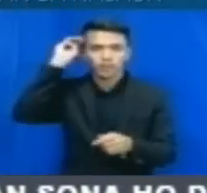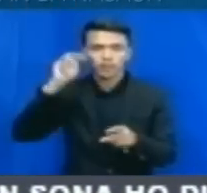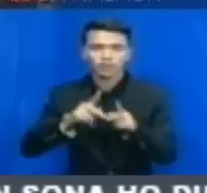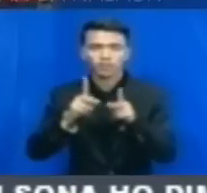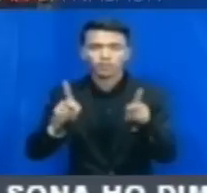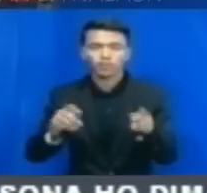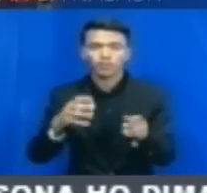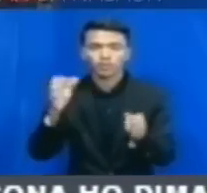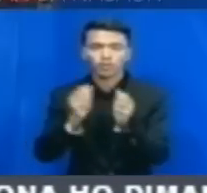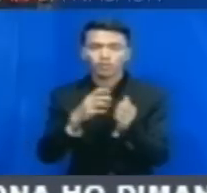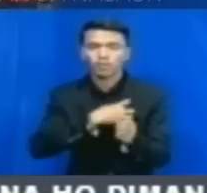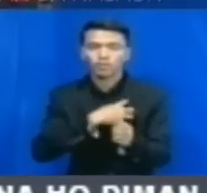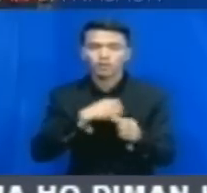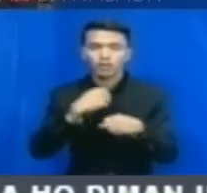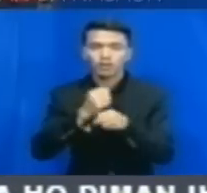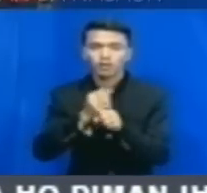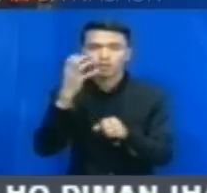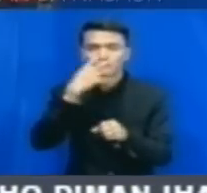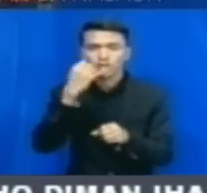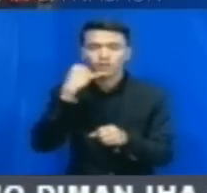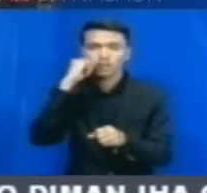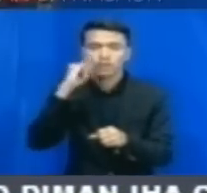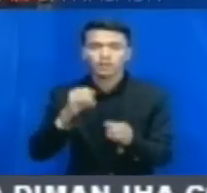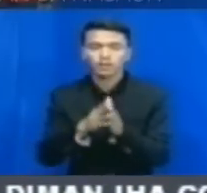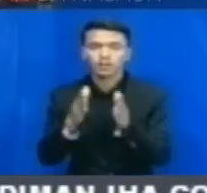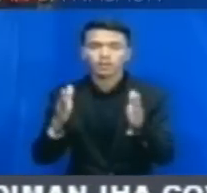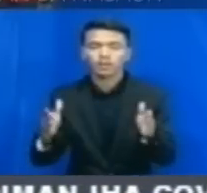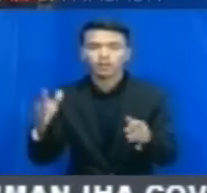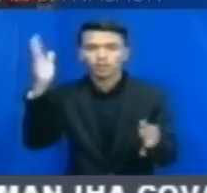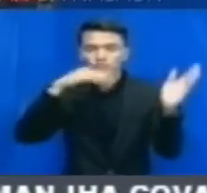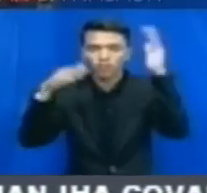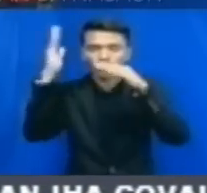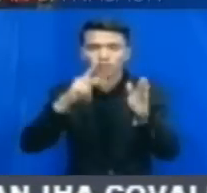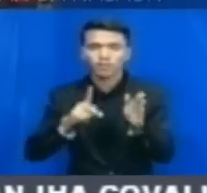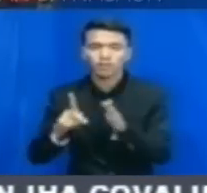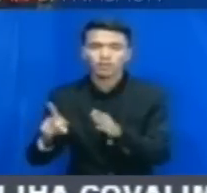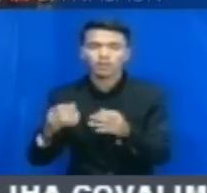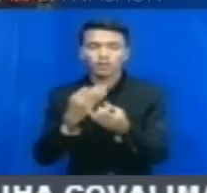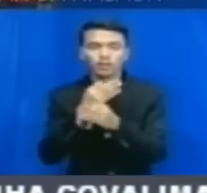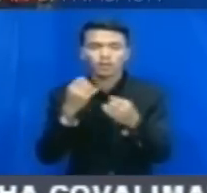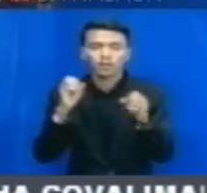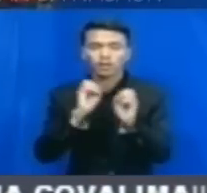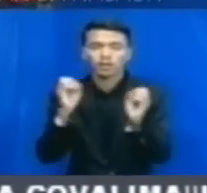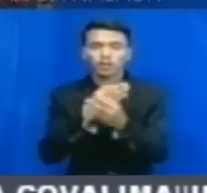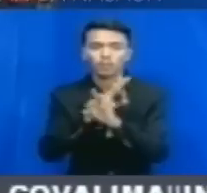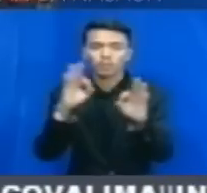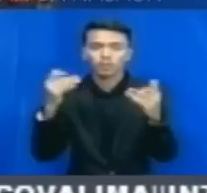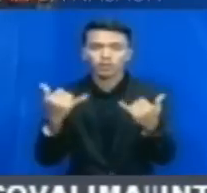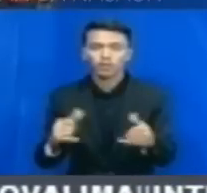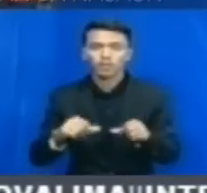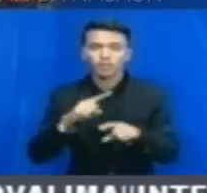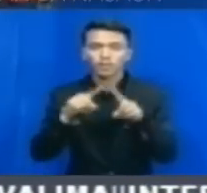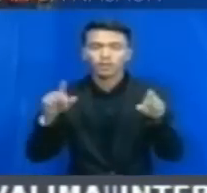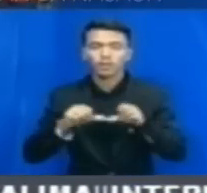Polícia, a investigar, que ele ande o tanto. Aí a oportunidade é o cara do dia. O problema não é processo de nele lá, o acoto ia agora dar. Nem a continuação, nem sei.